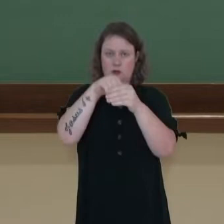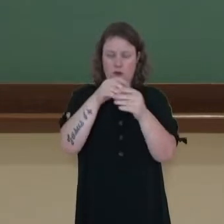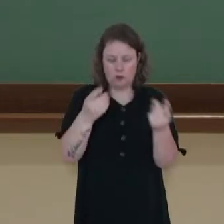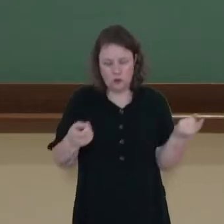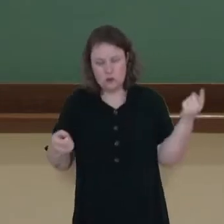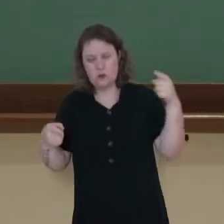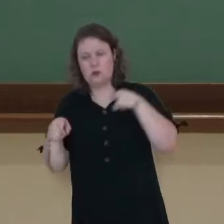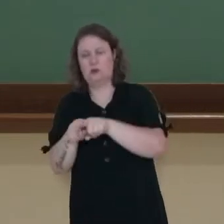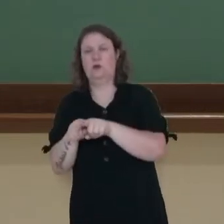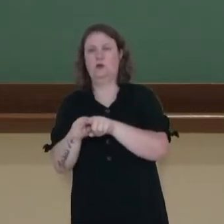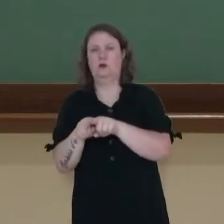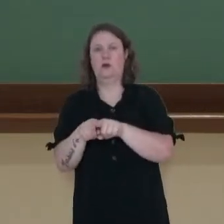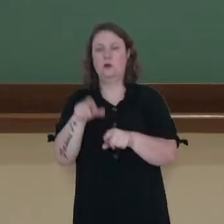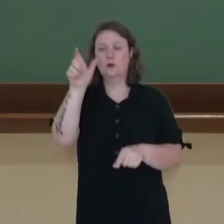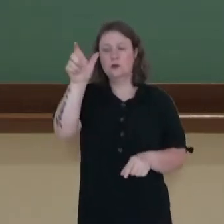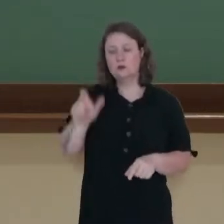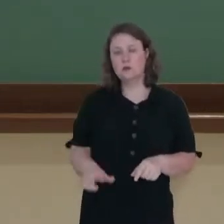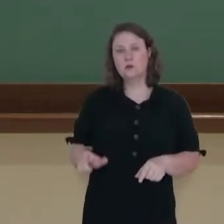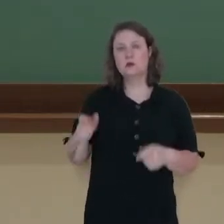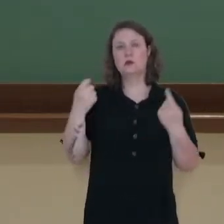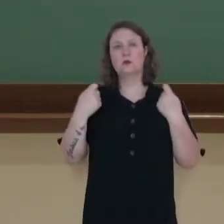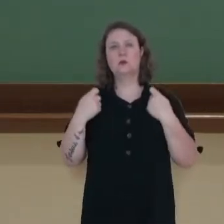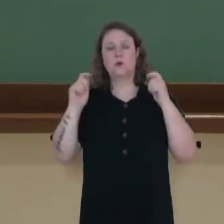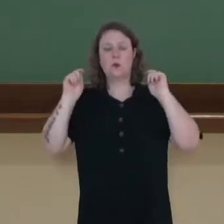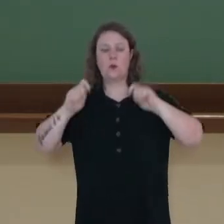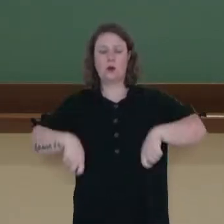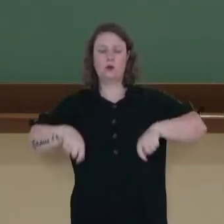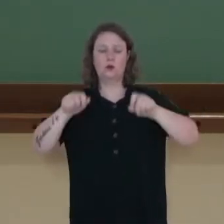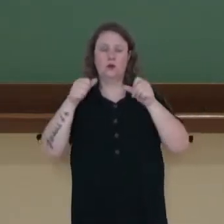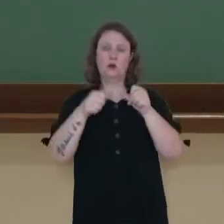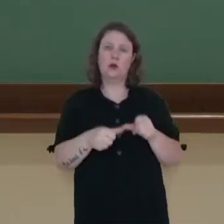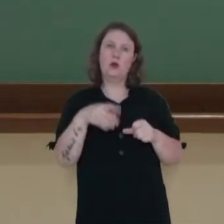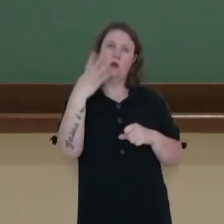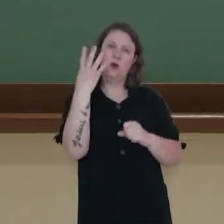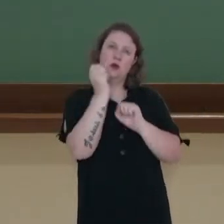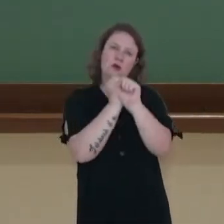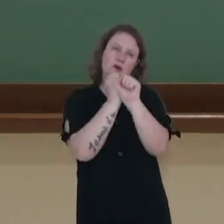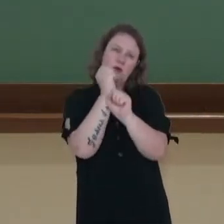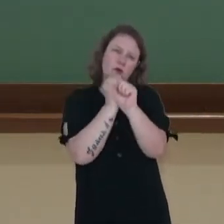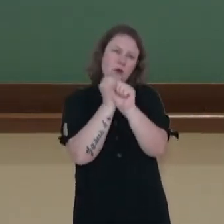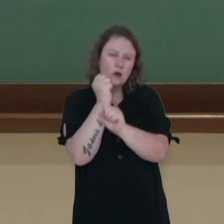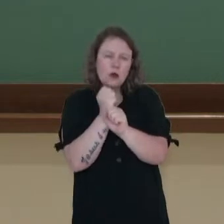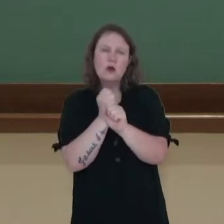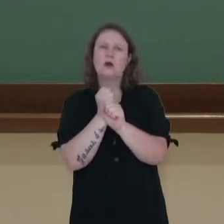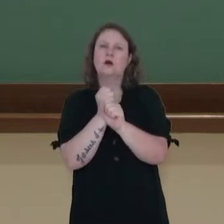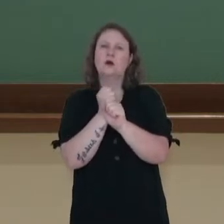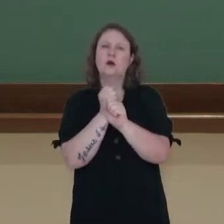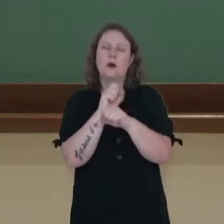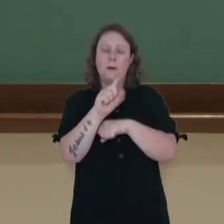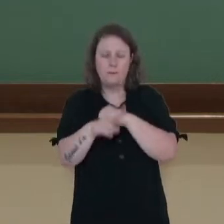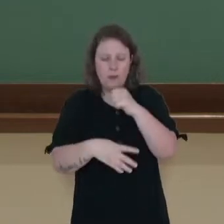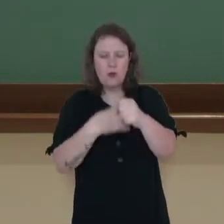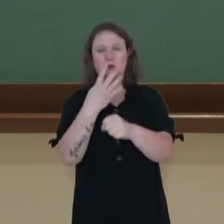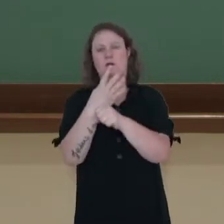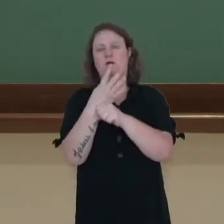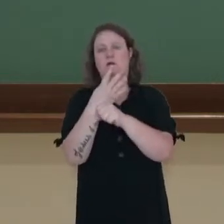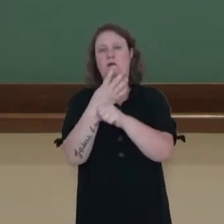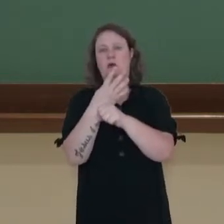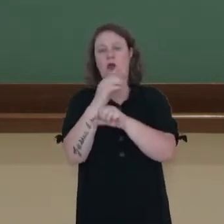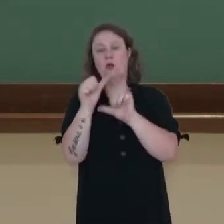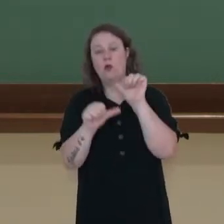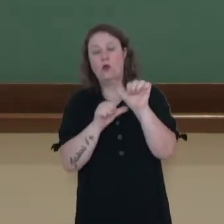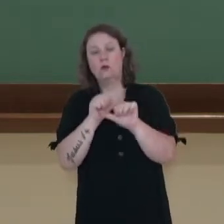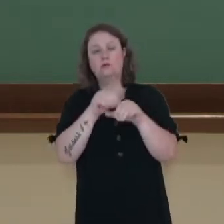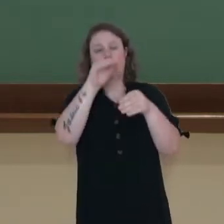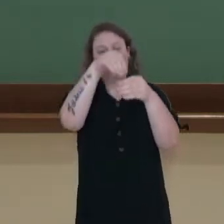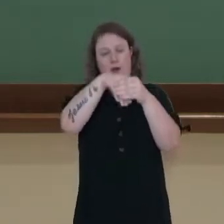um candidato eleito pode ficar, né, 4 anos, pode disputar a reeleição e ficar mais 4 anos na